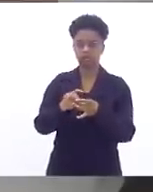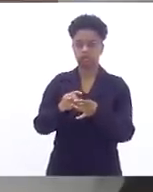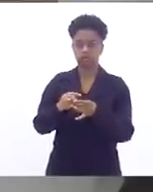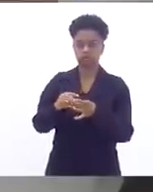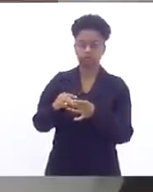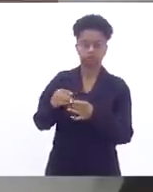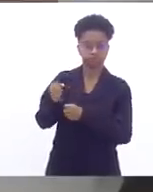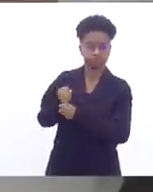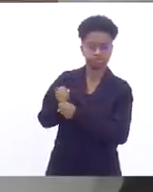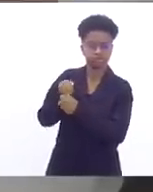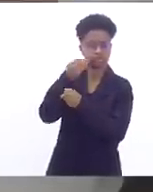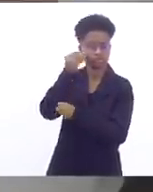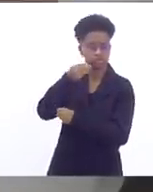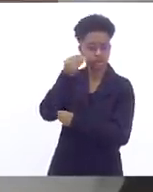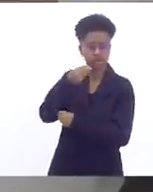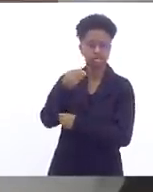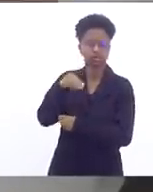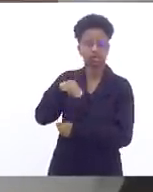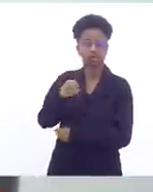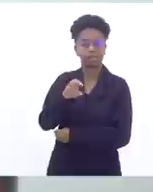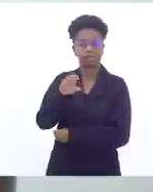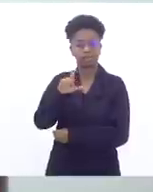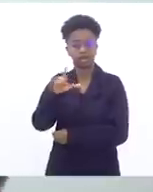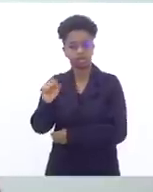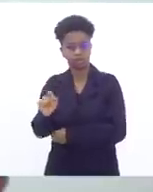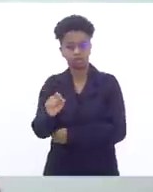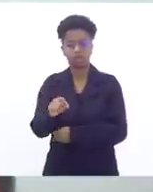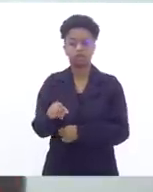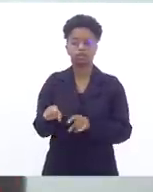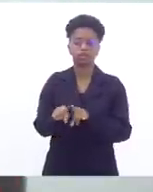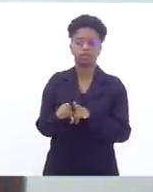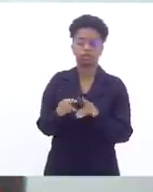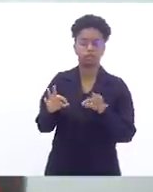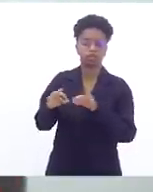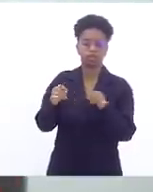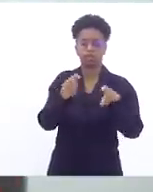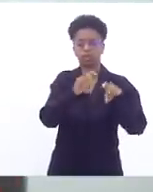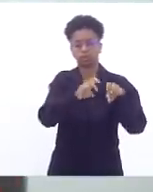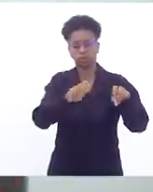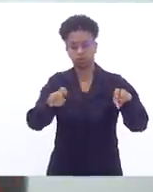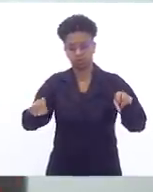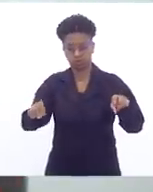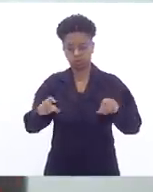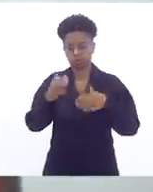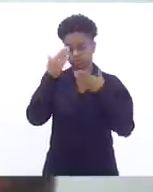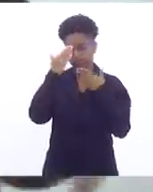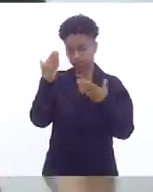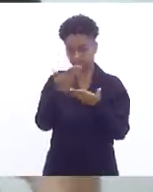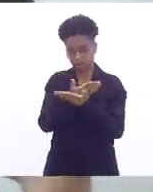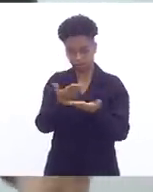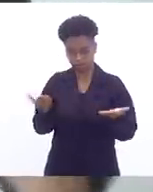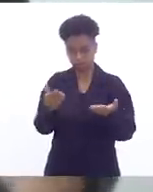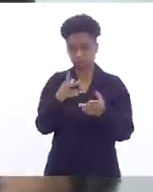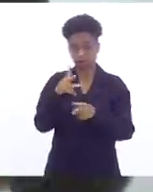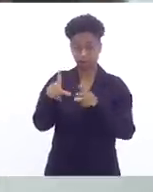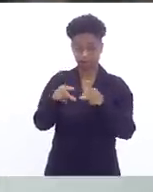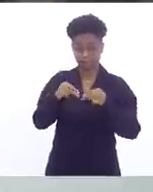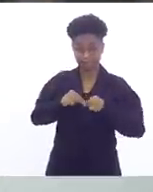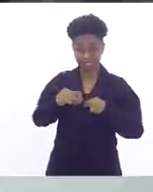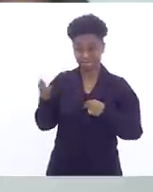e todos os representantes aqui Tenente Nilton da Silva Leão do sos Muito obrigado Leão pelo presente aqui